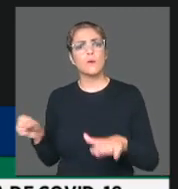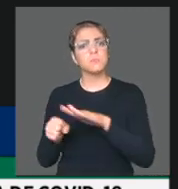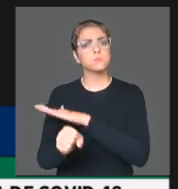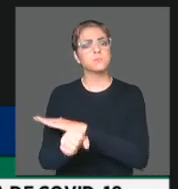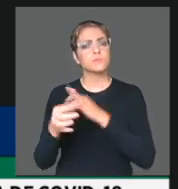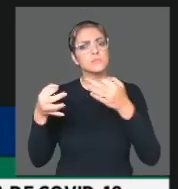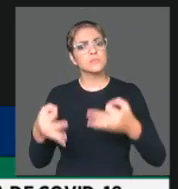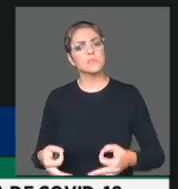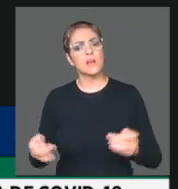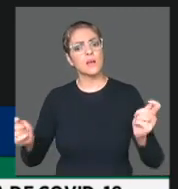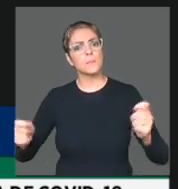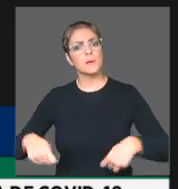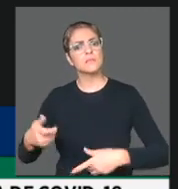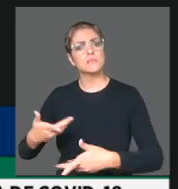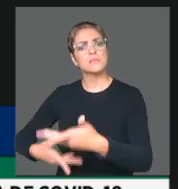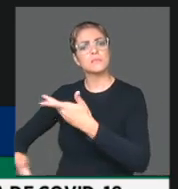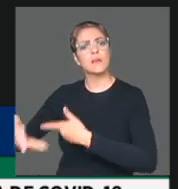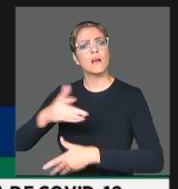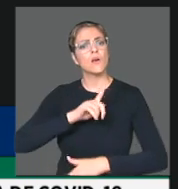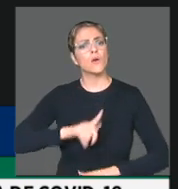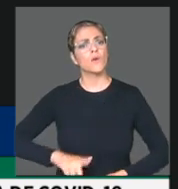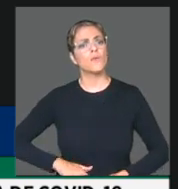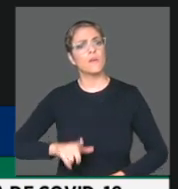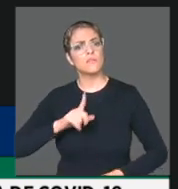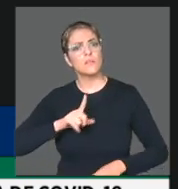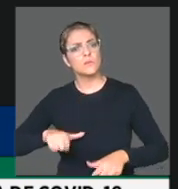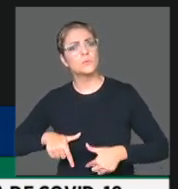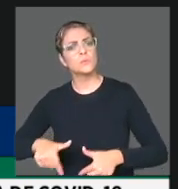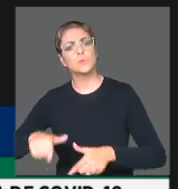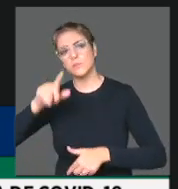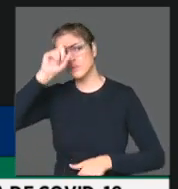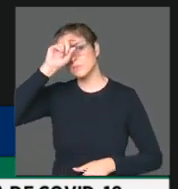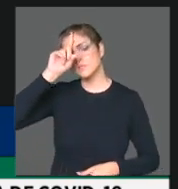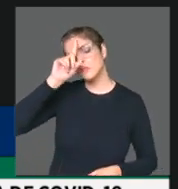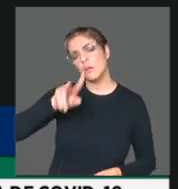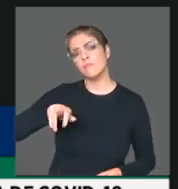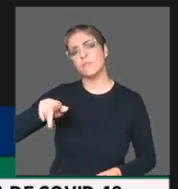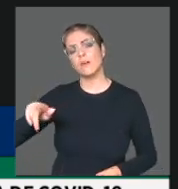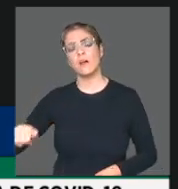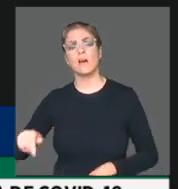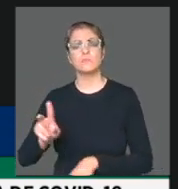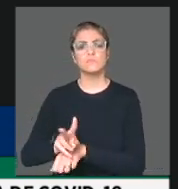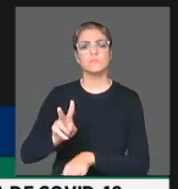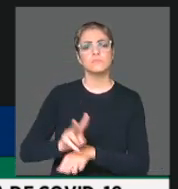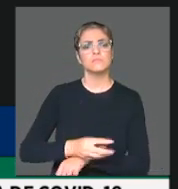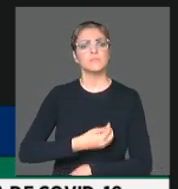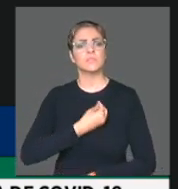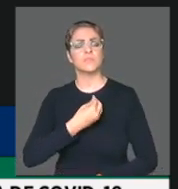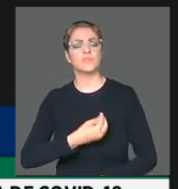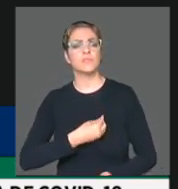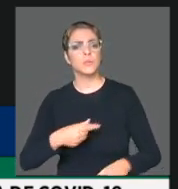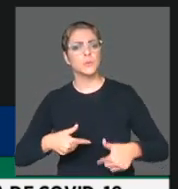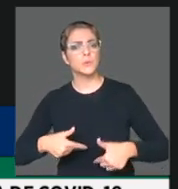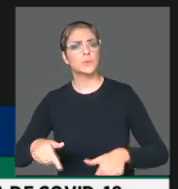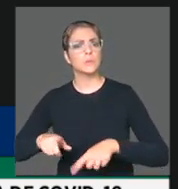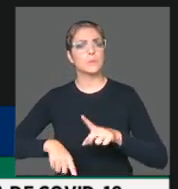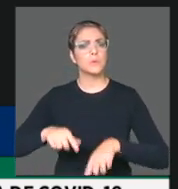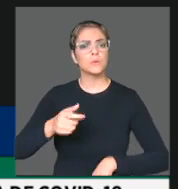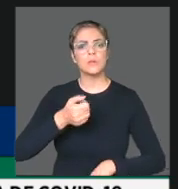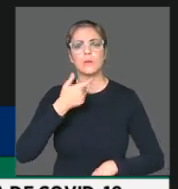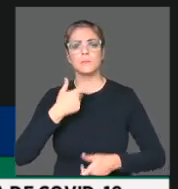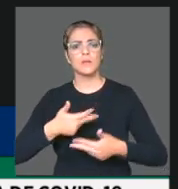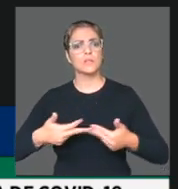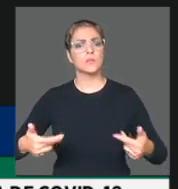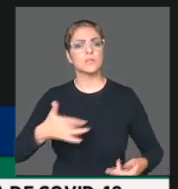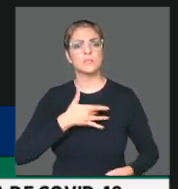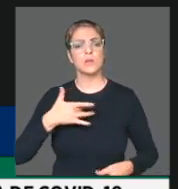os governadores, que abra leitos, que tenha uma ação preventiva, que valorize a vida, que busque respiradores, que faça a